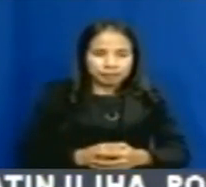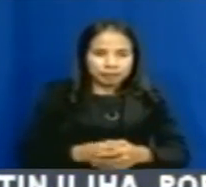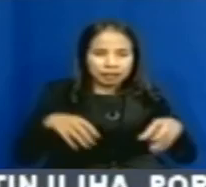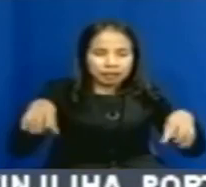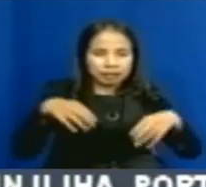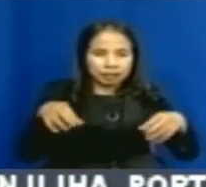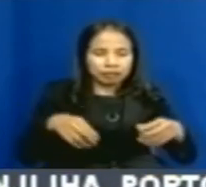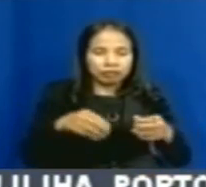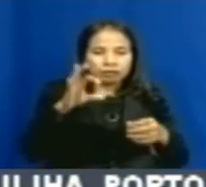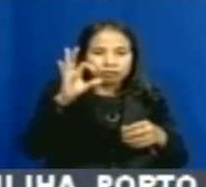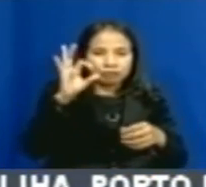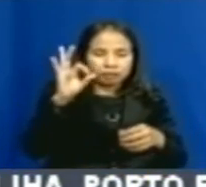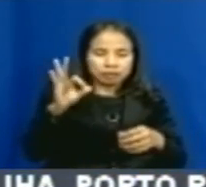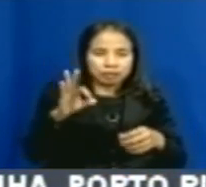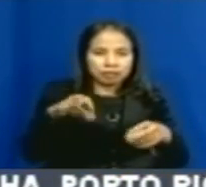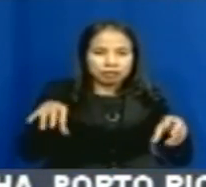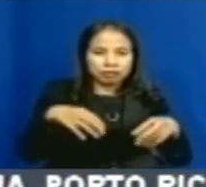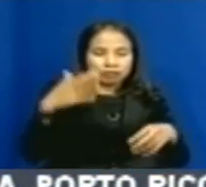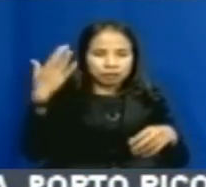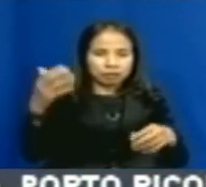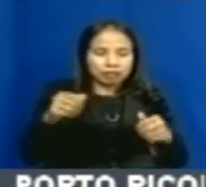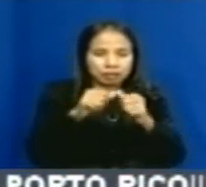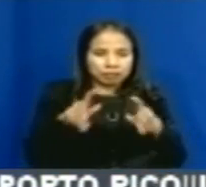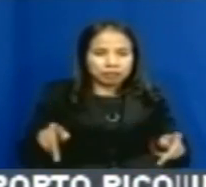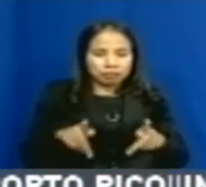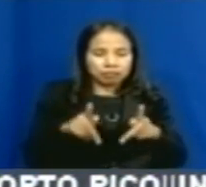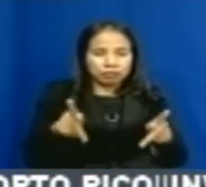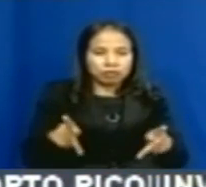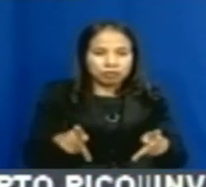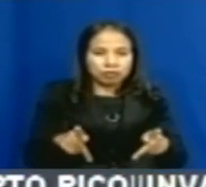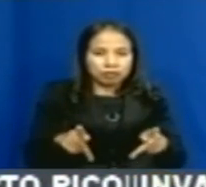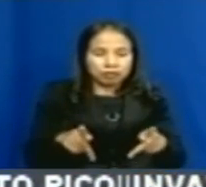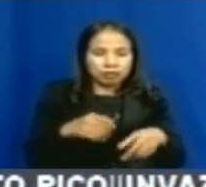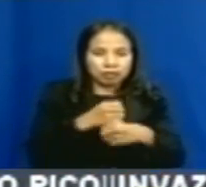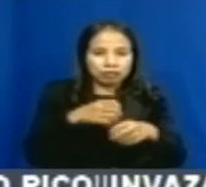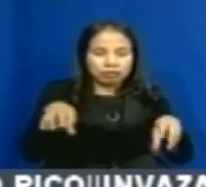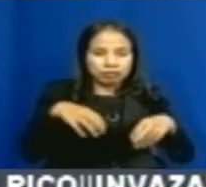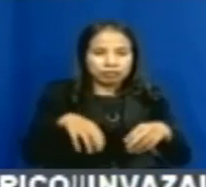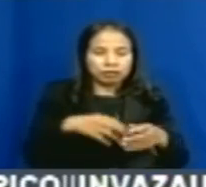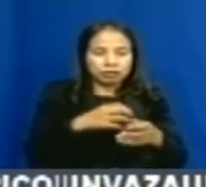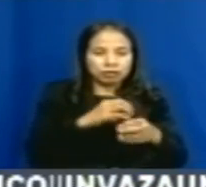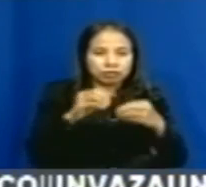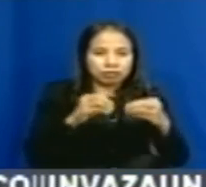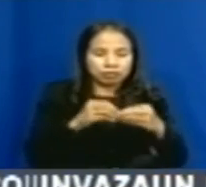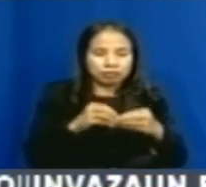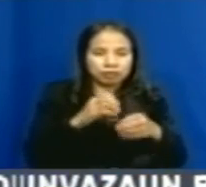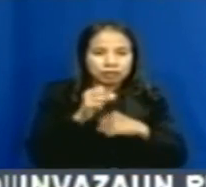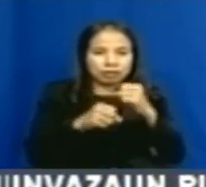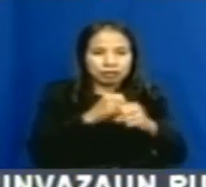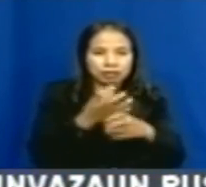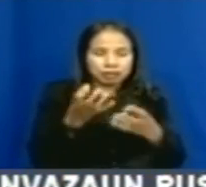Profissionais senhores na INSEA Serviço ONA e Administração Pública não assumem ONA cargo e a direção CIRA durante